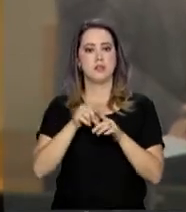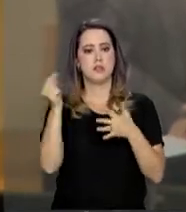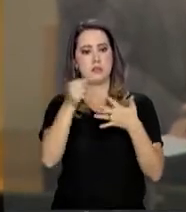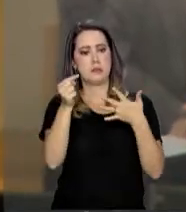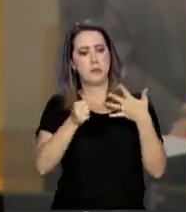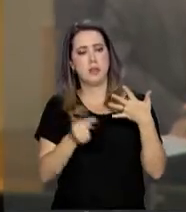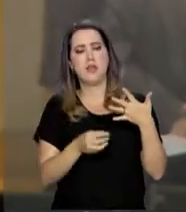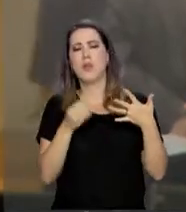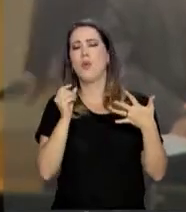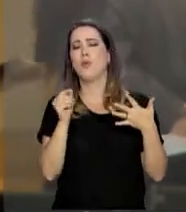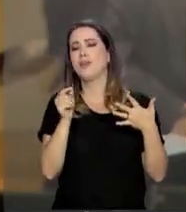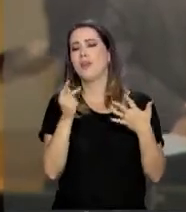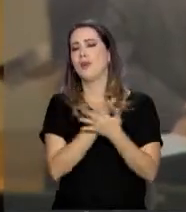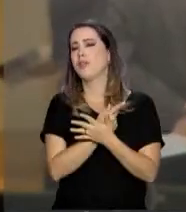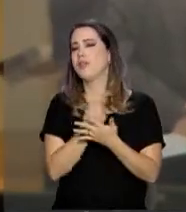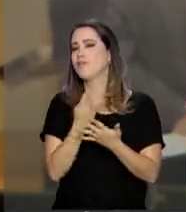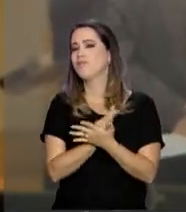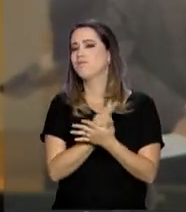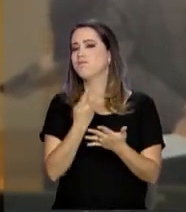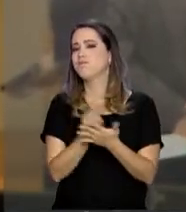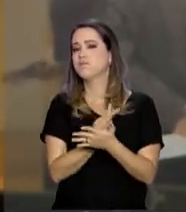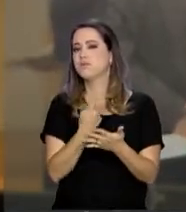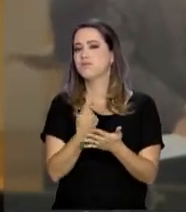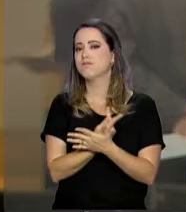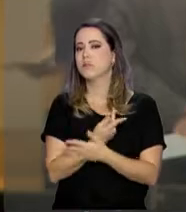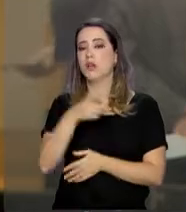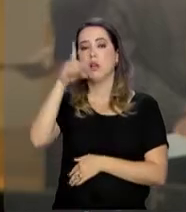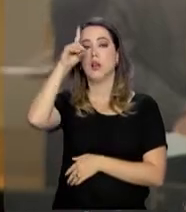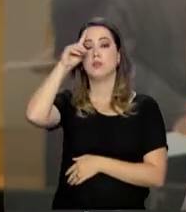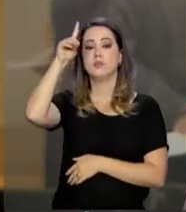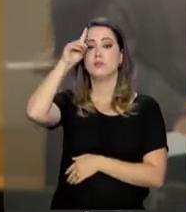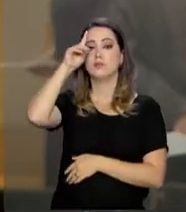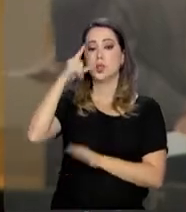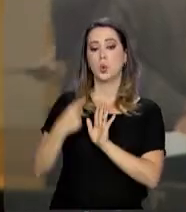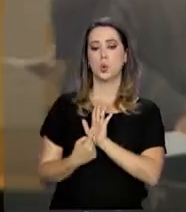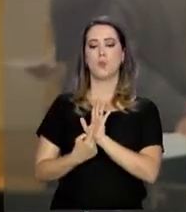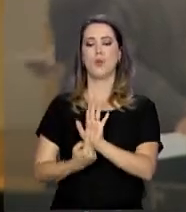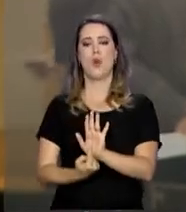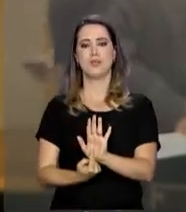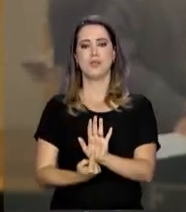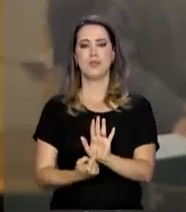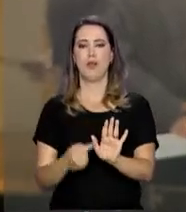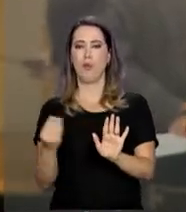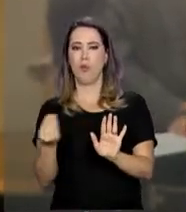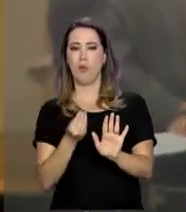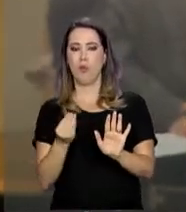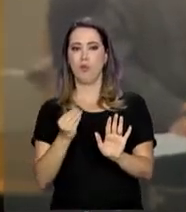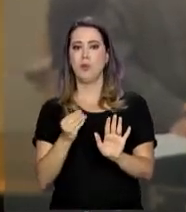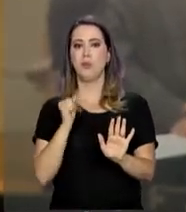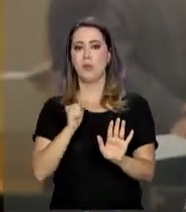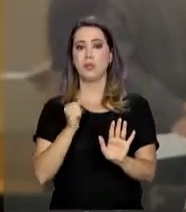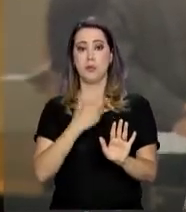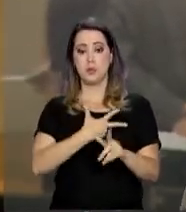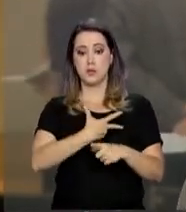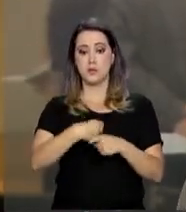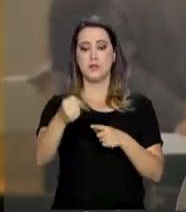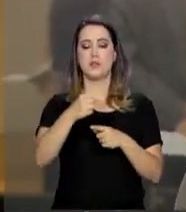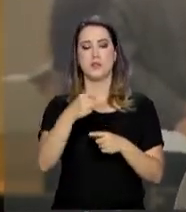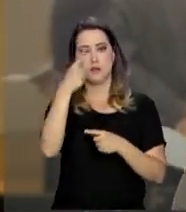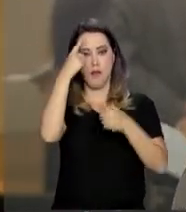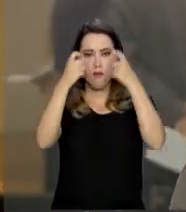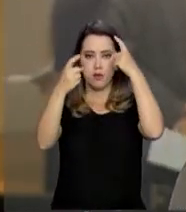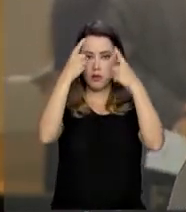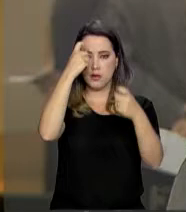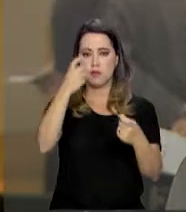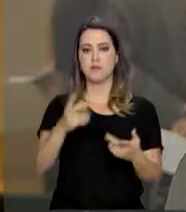violações de direitos que acontece no nosso dia a dia os cursos nos mostraram as formas de superação da violência e das violações